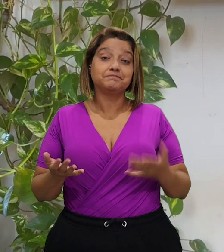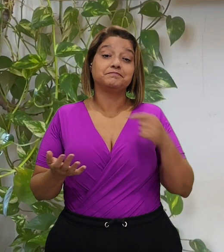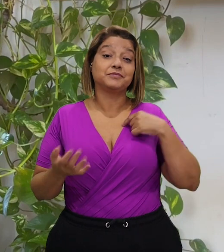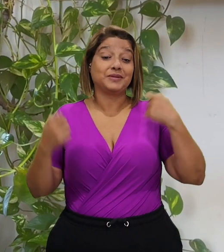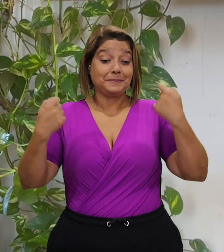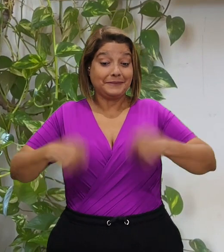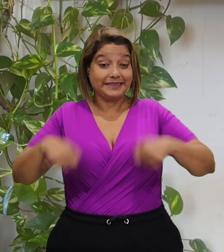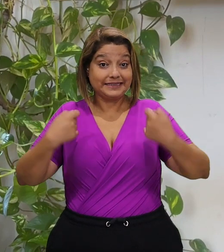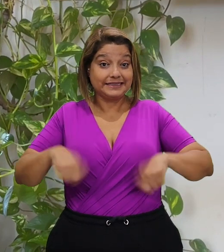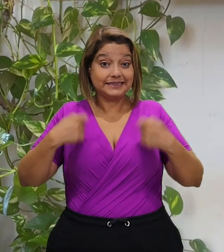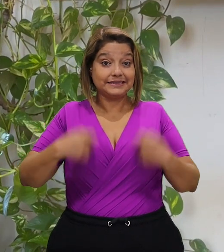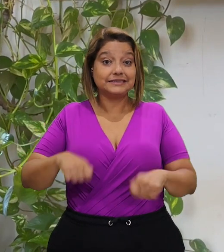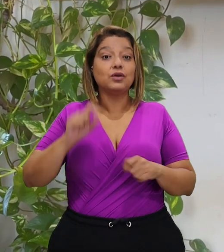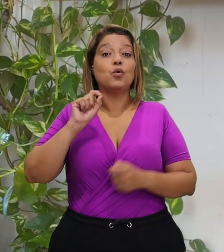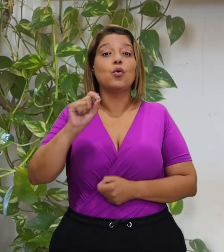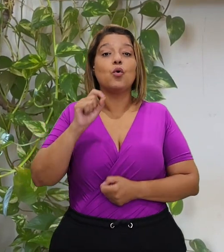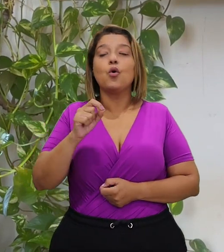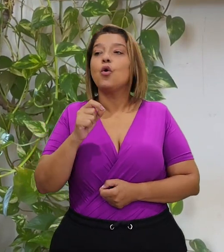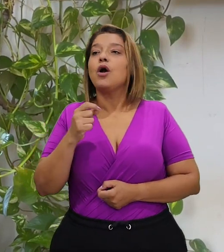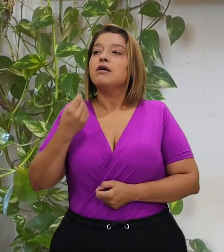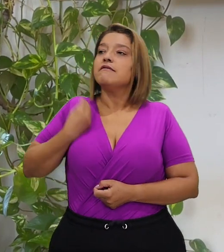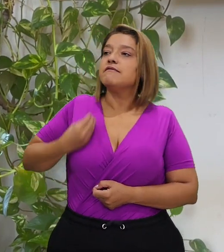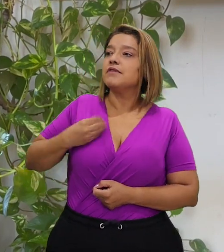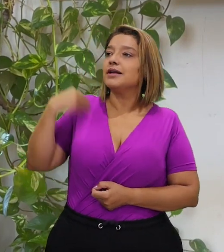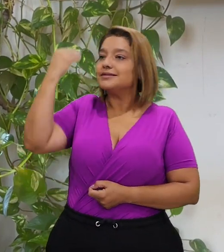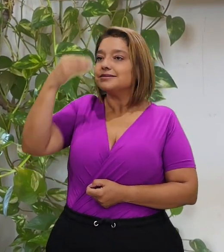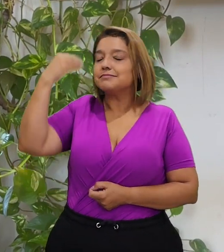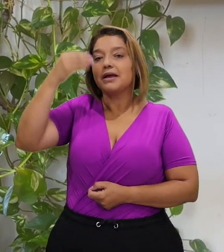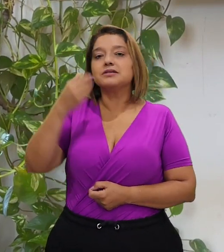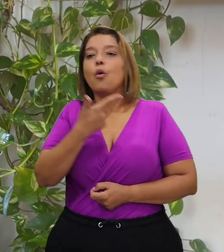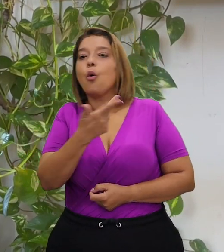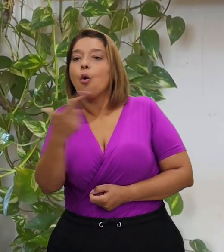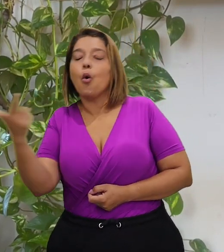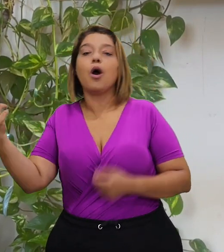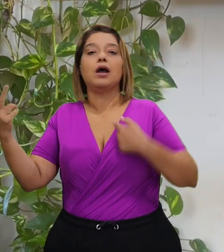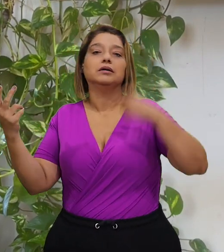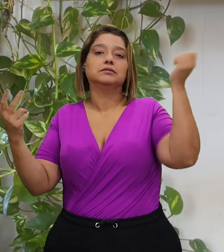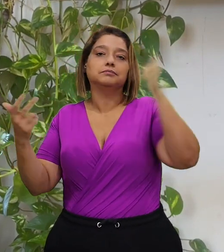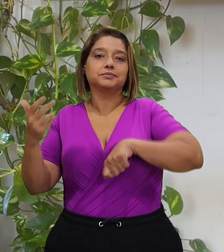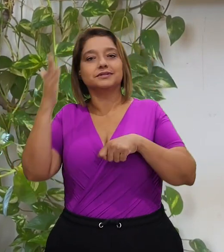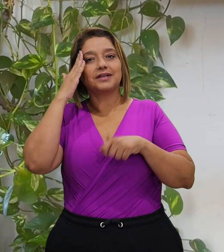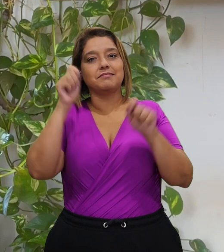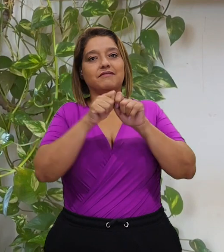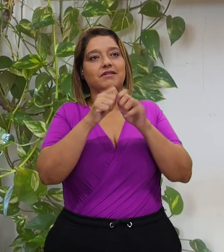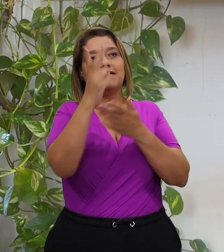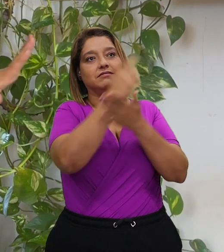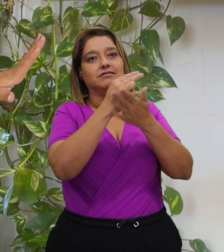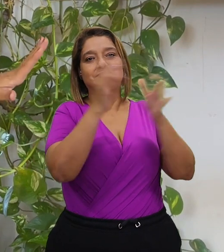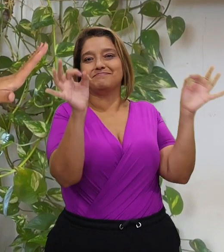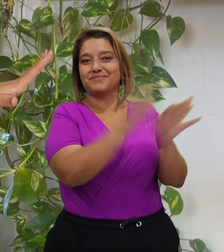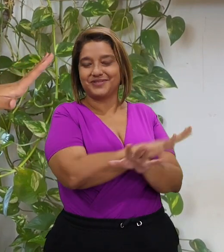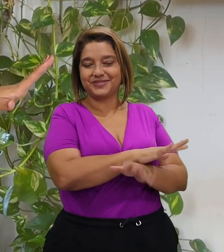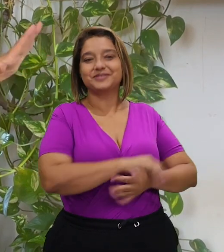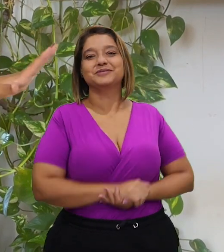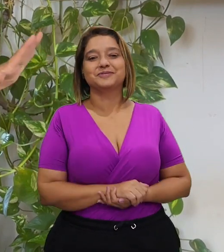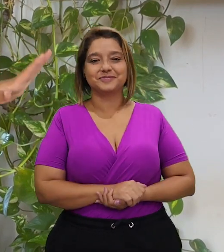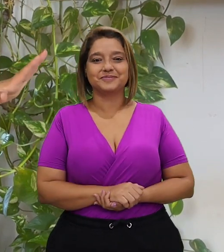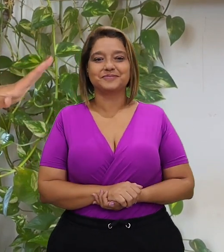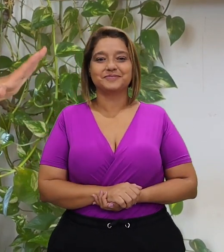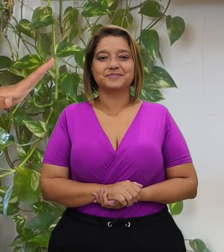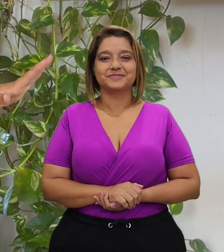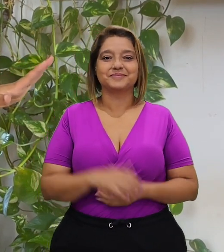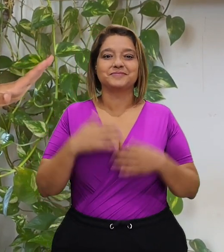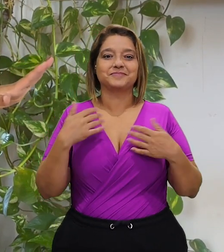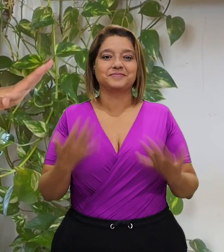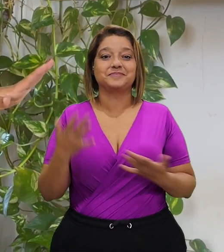já fiz uma tela, né, pintei uma tela, e eu olhava para ela e pensava, não está pronta, o que está faltando? E deixei ela encostada. Ela